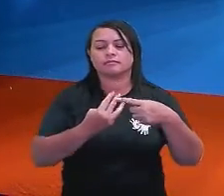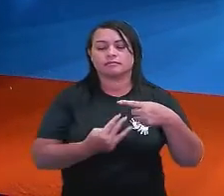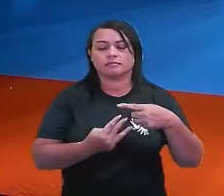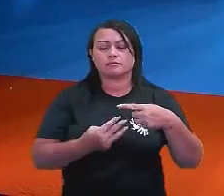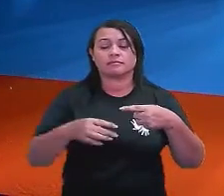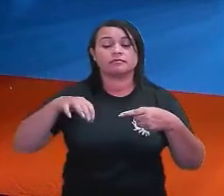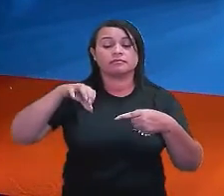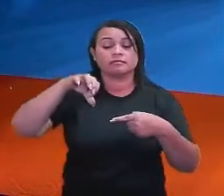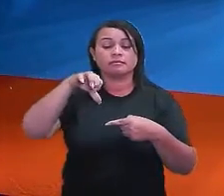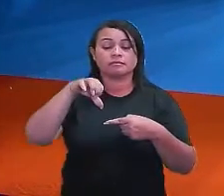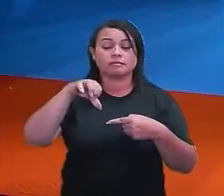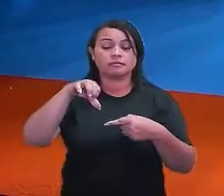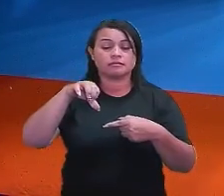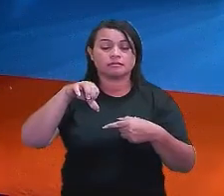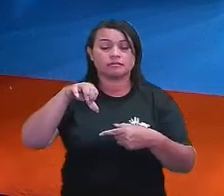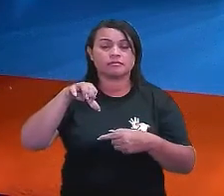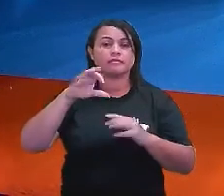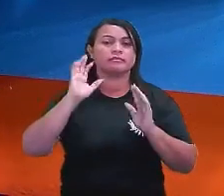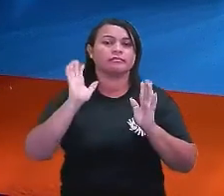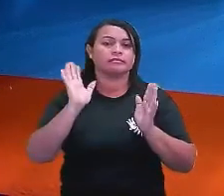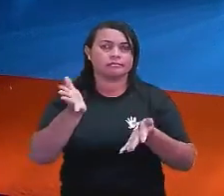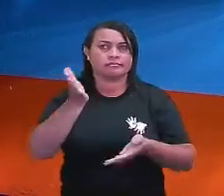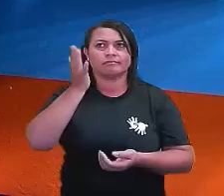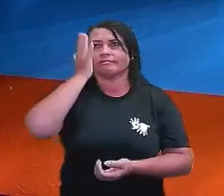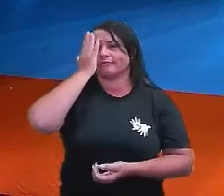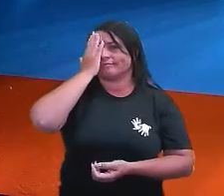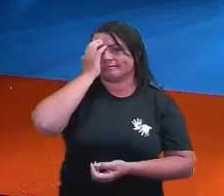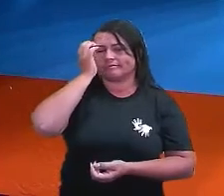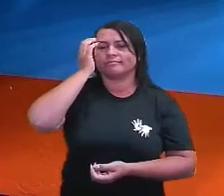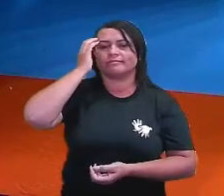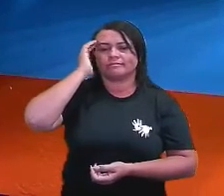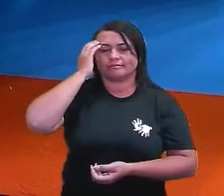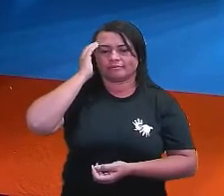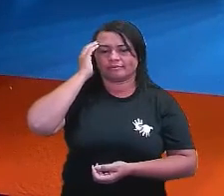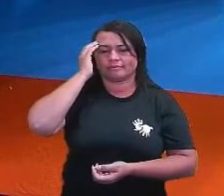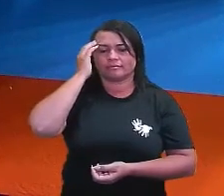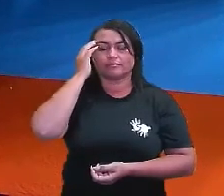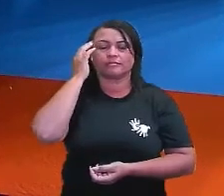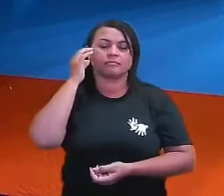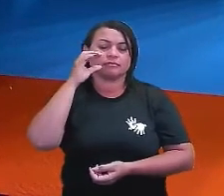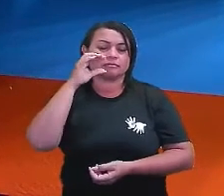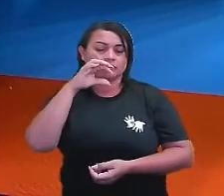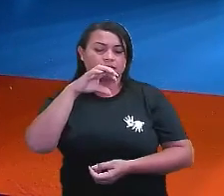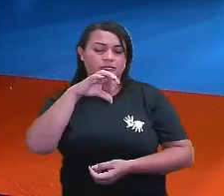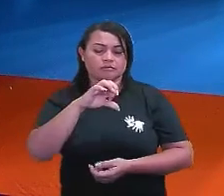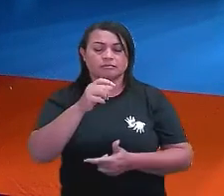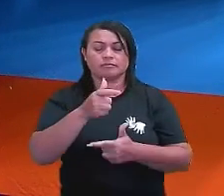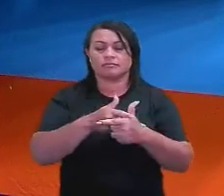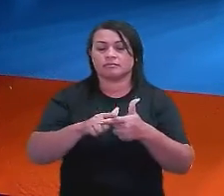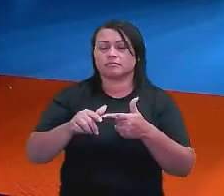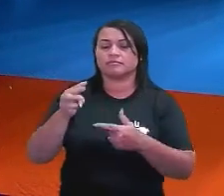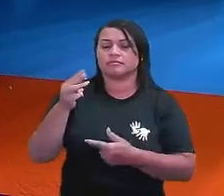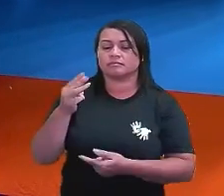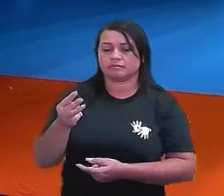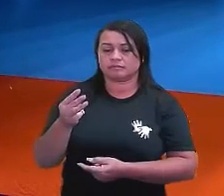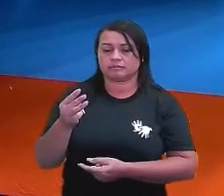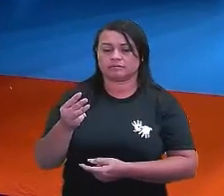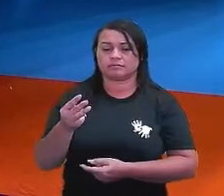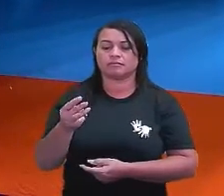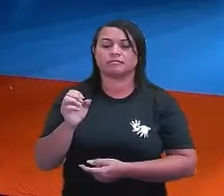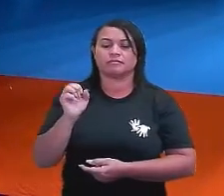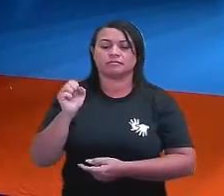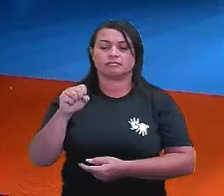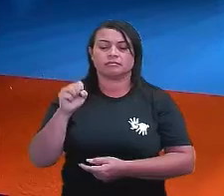de 9. Já sei, professora, eu já entendi. Vou pegar um 9 e dividir por 3.